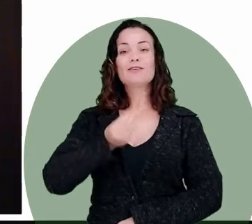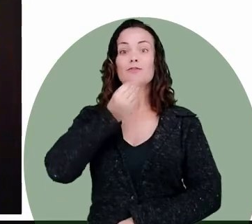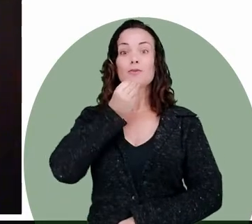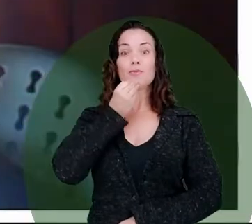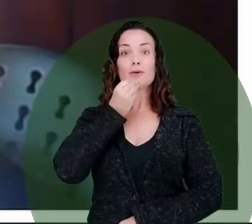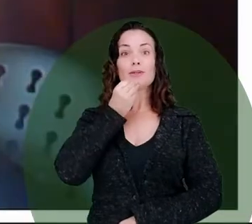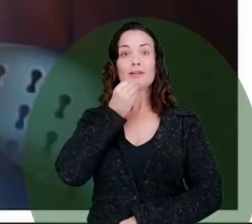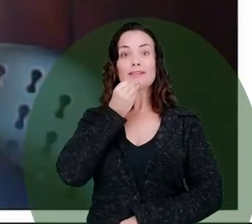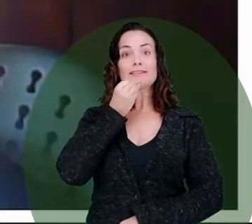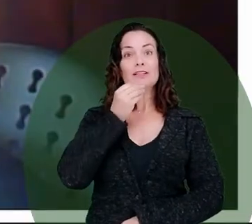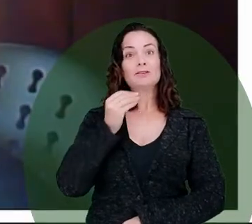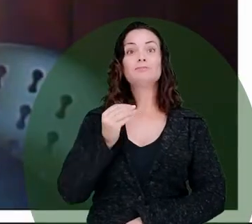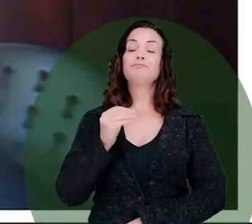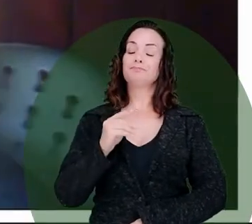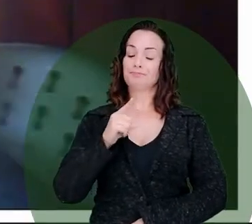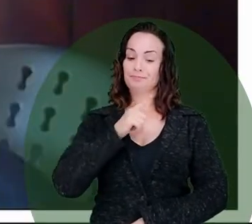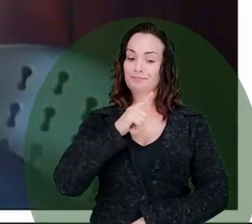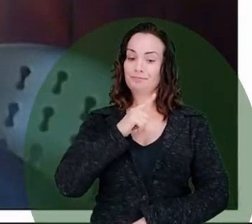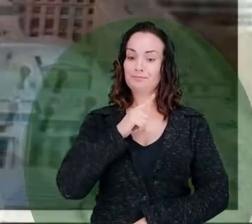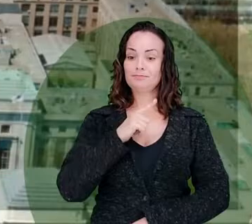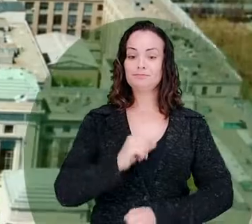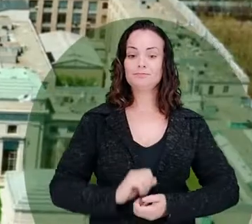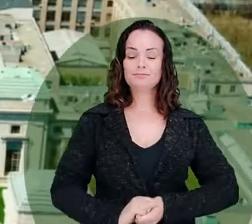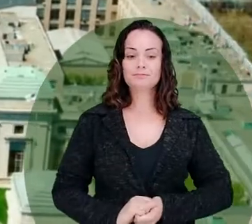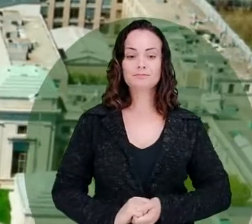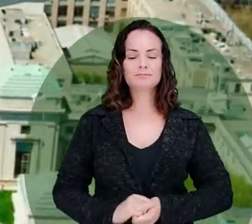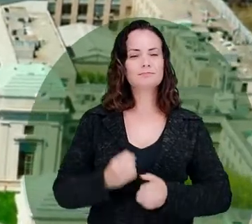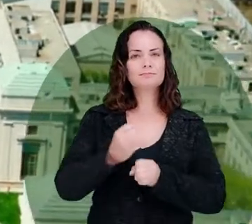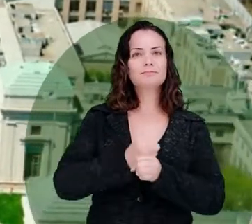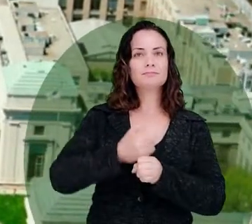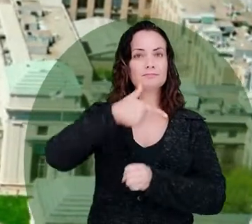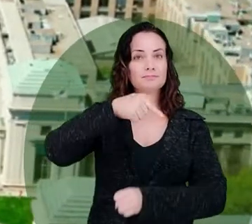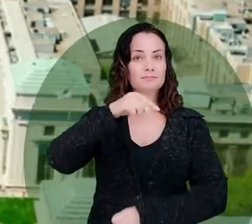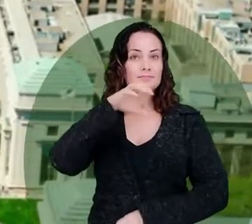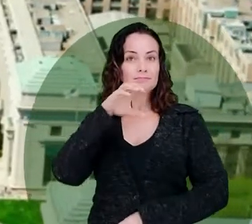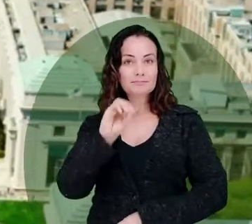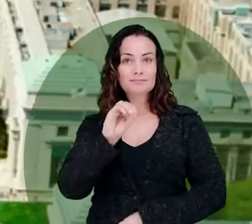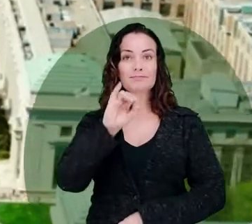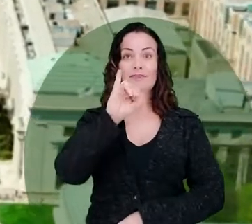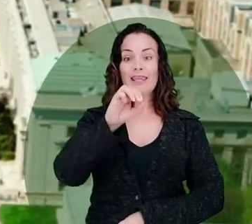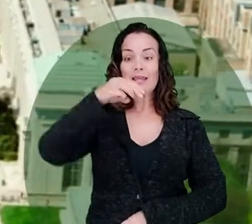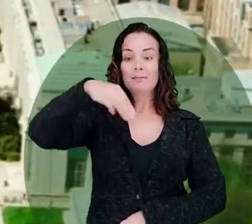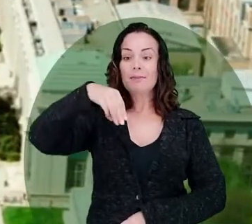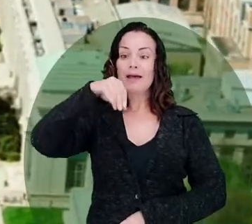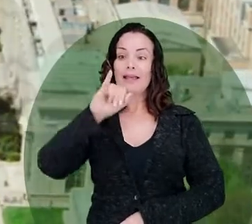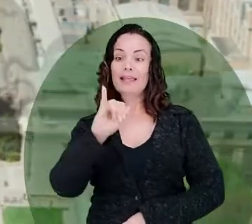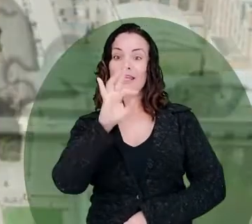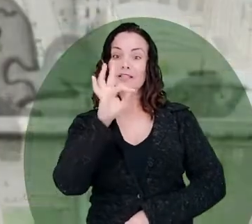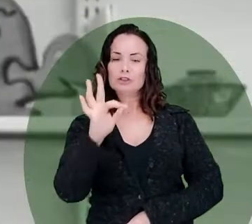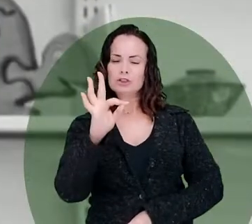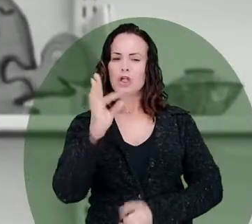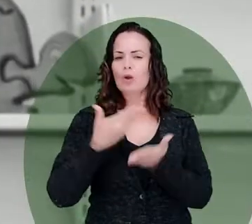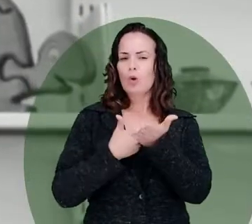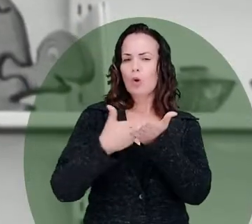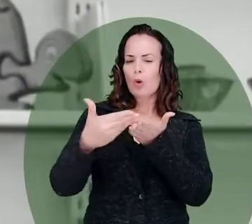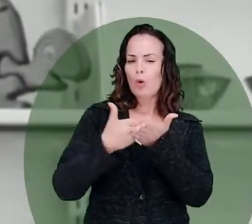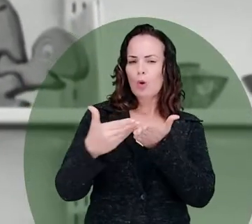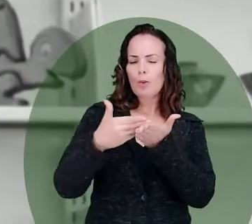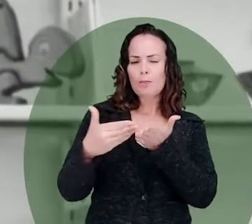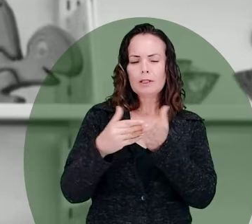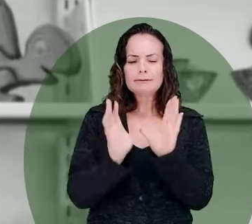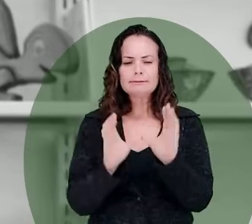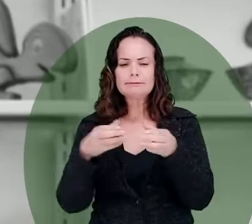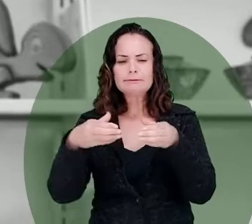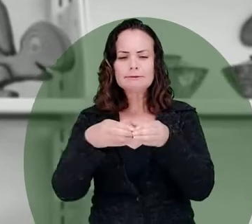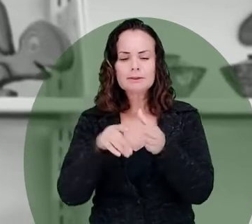MIT. Em 73, o MIT estava começando uma divisão de pesquisa em educação.